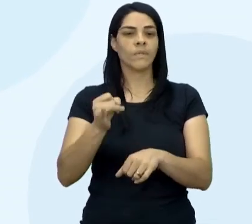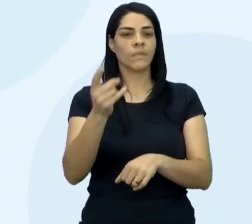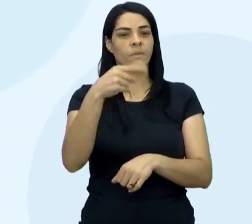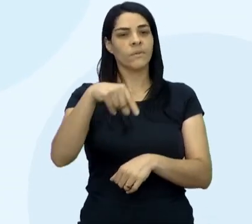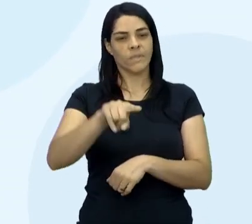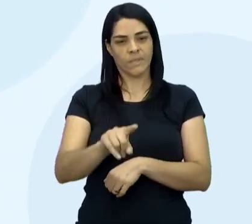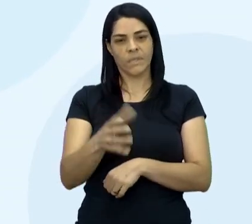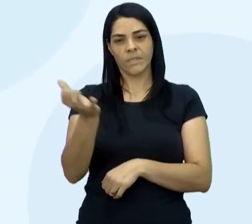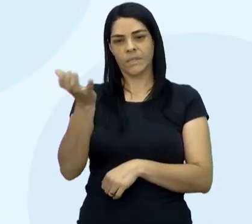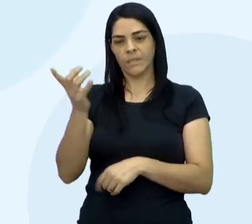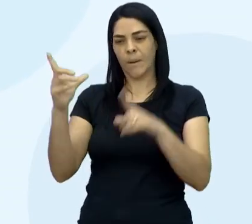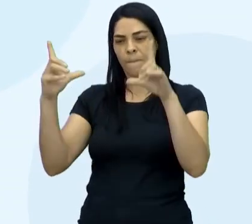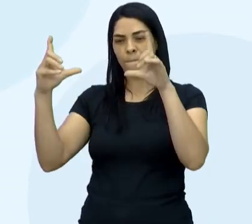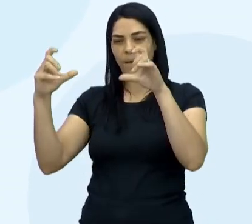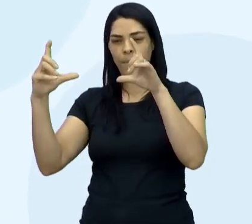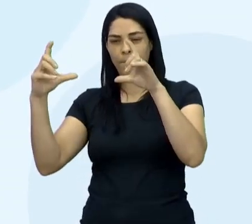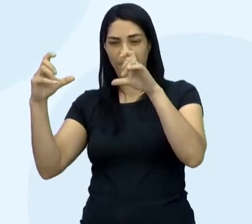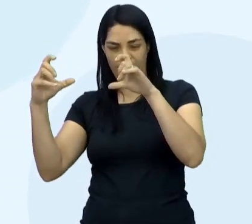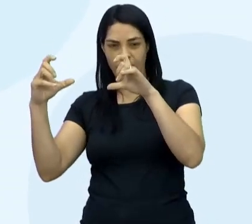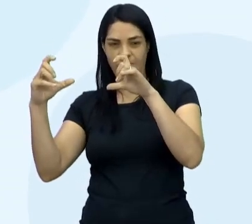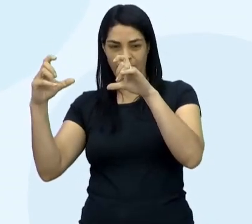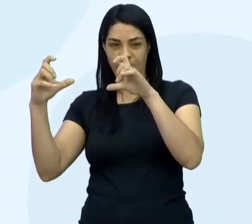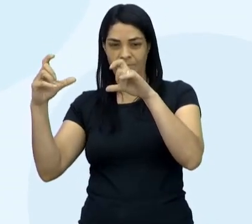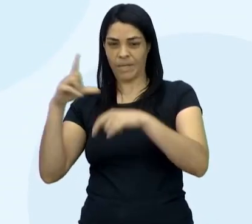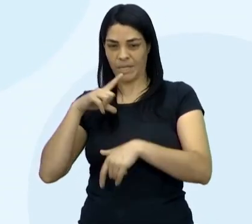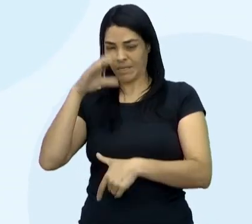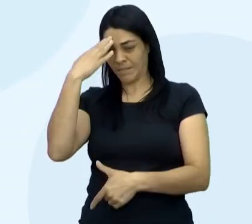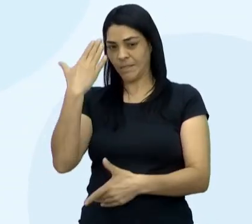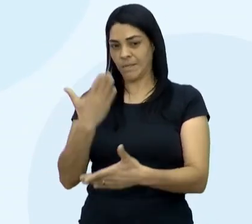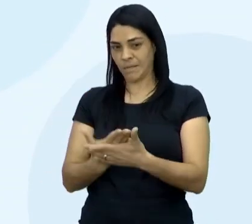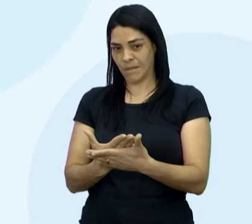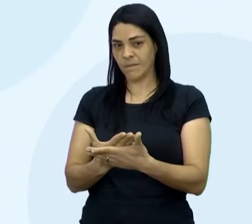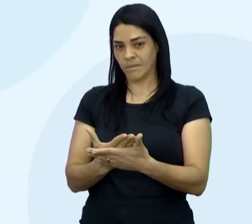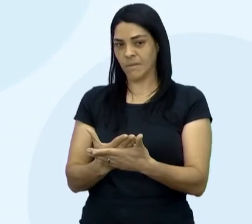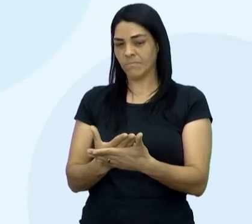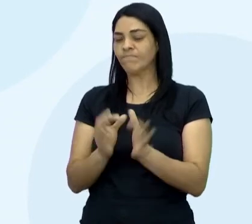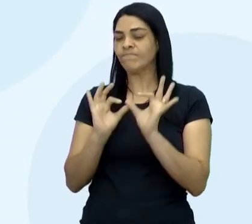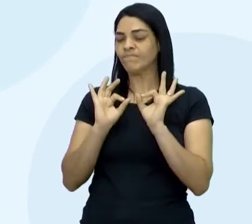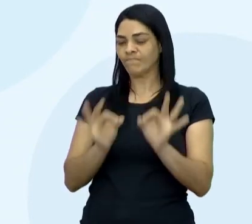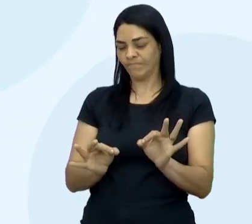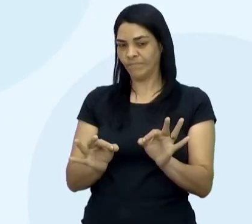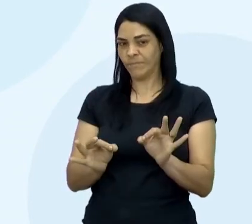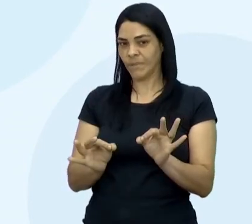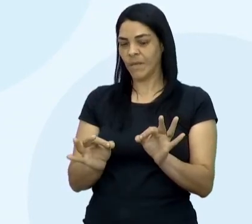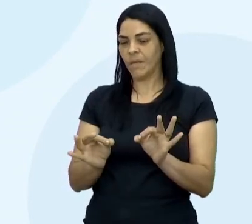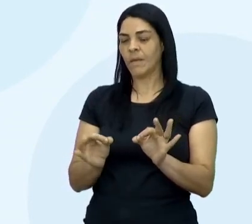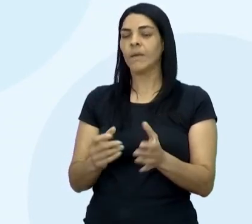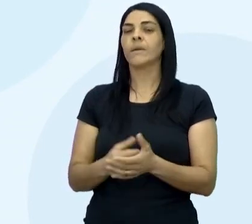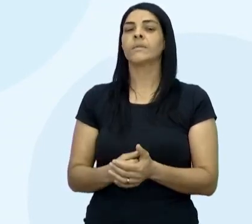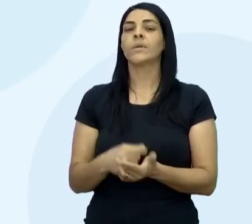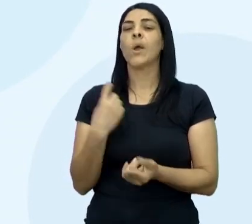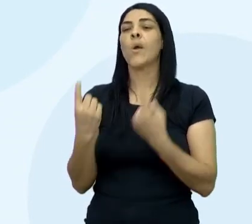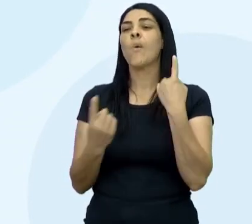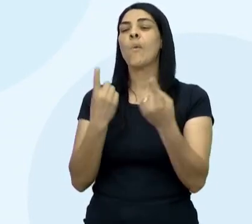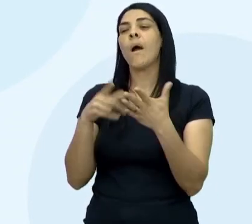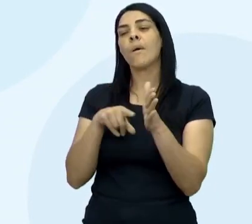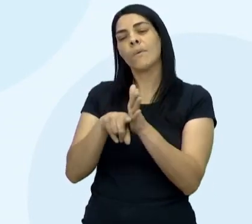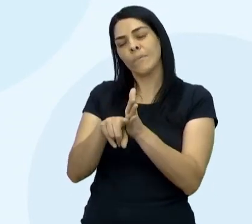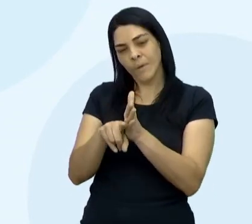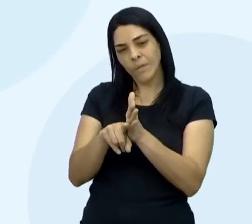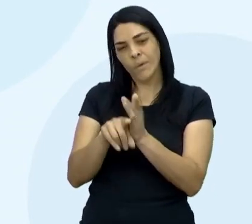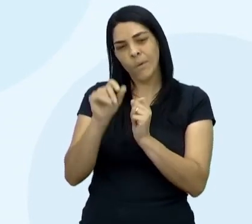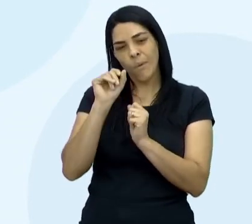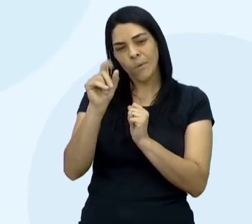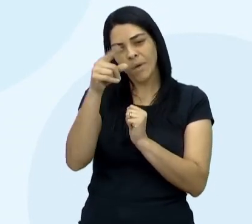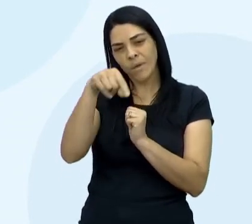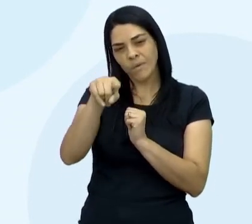quiserem printar a tela né para ter certeza absoluta e de qual foi a pergunta né O que exatamente vocês teriam aí